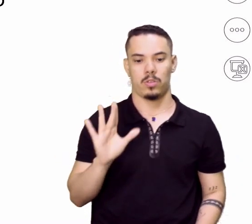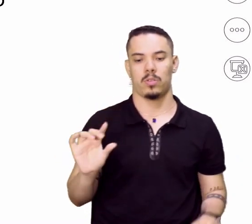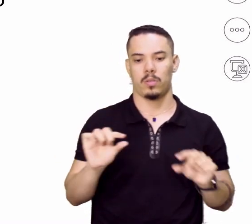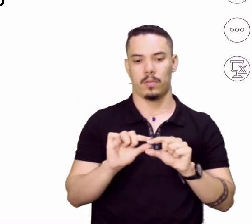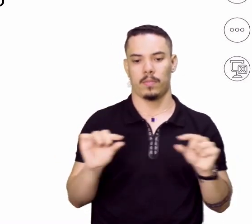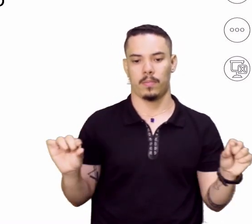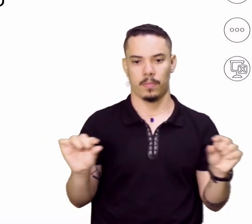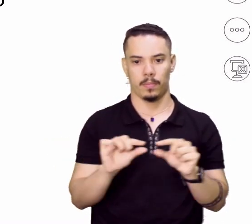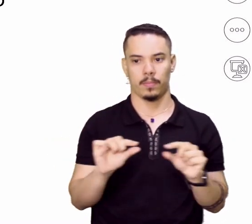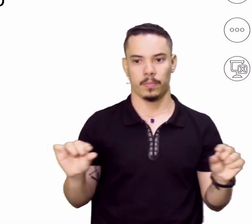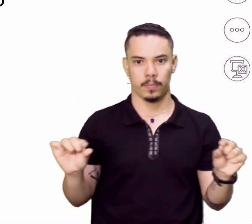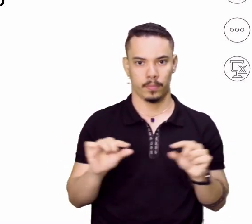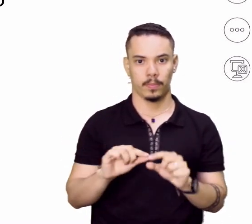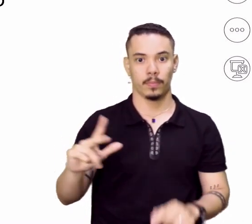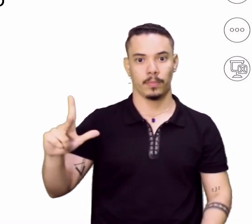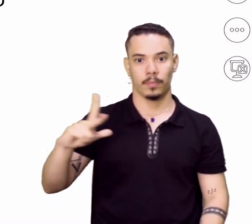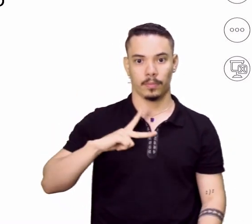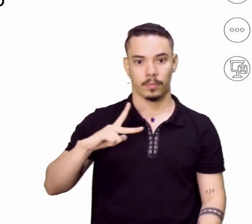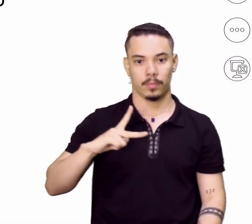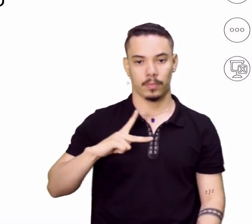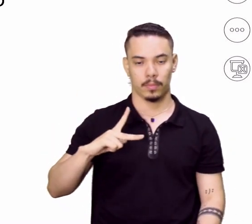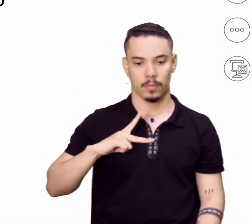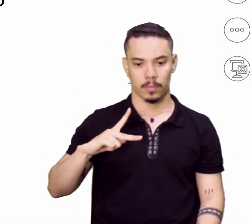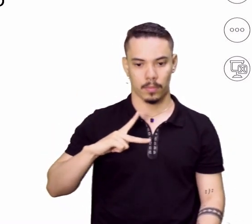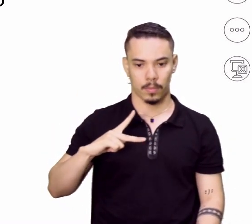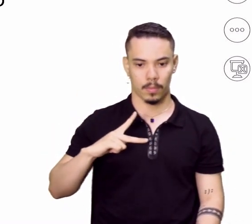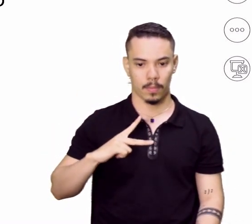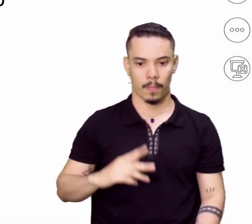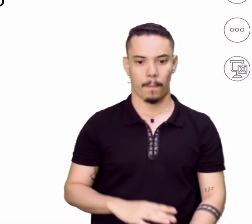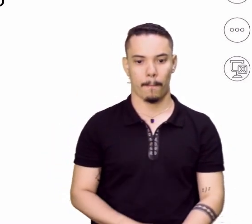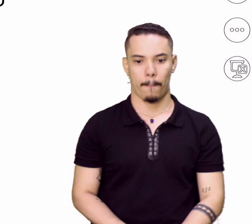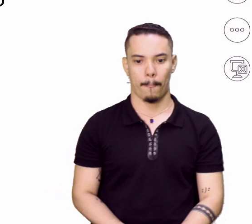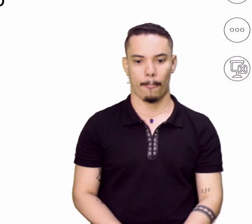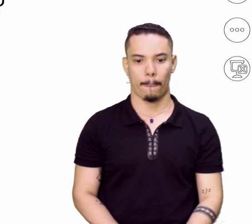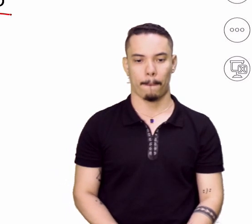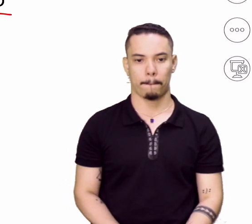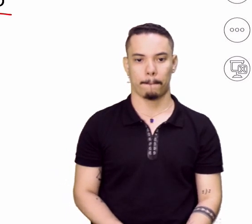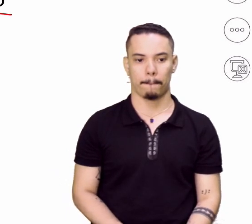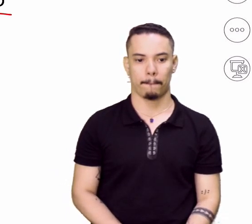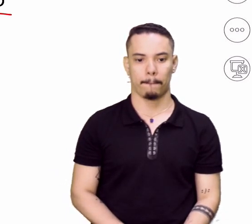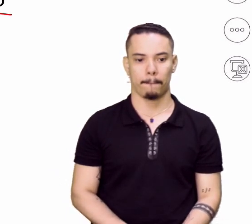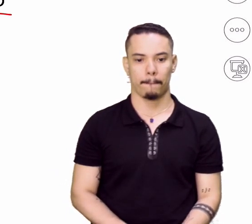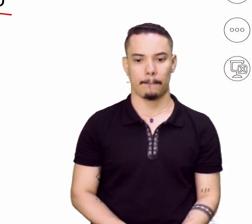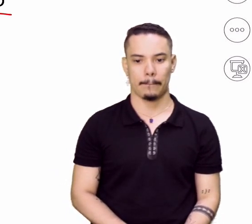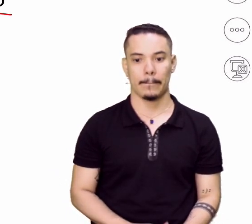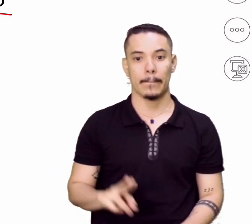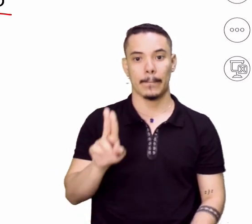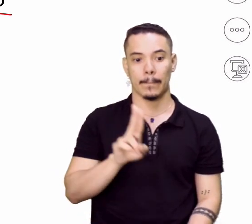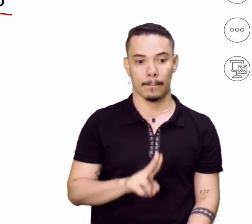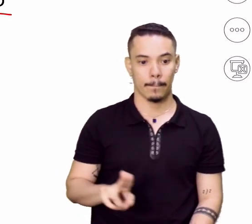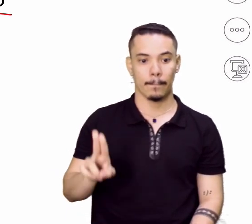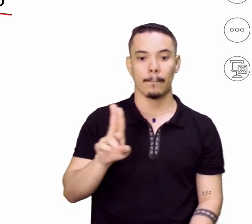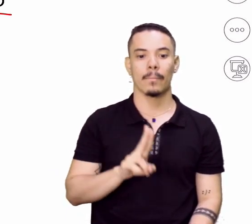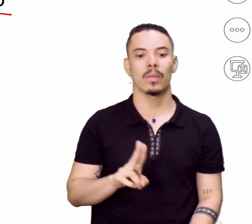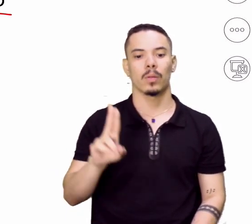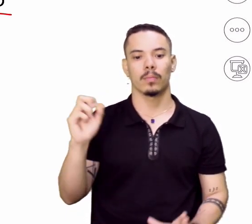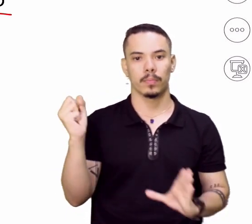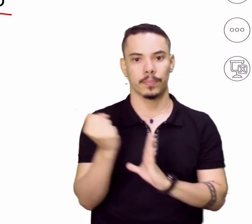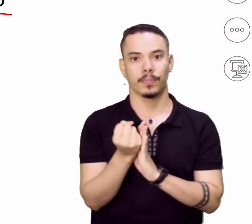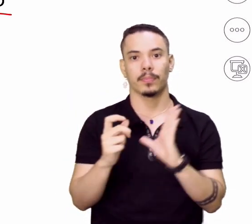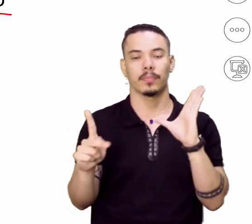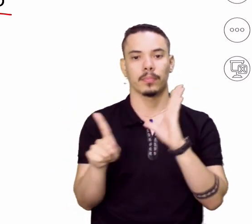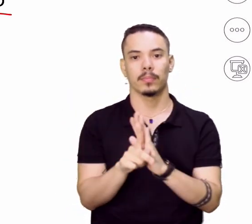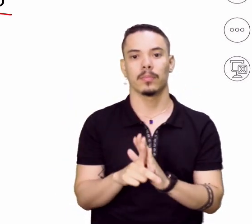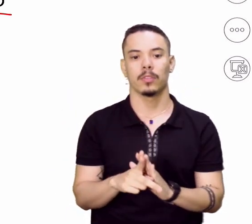orações restritivas, nas defining clauses. Esse uso é bem marcado na